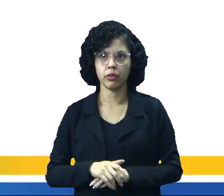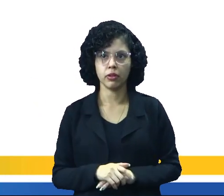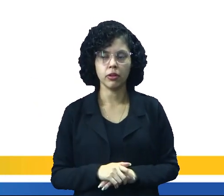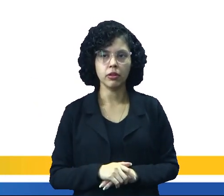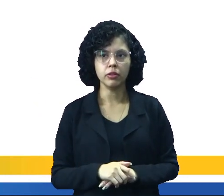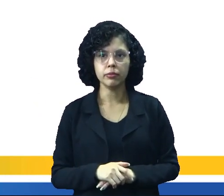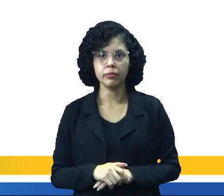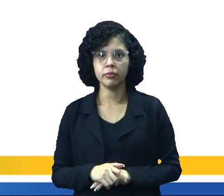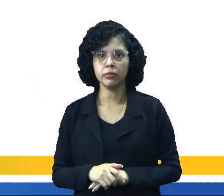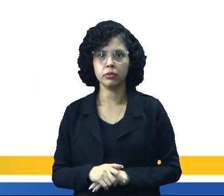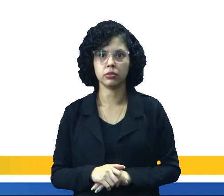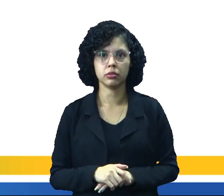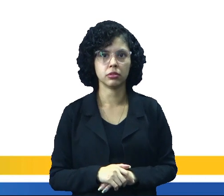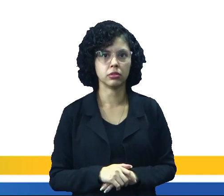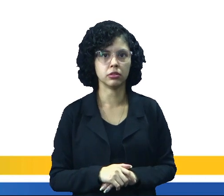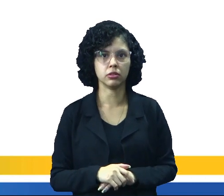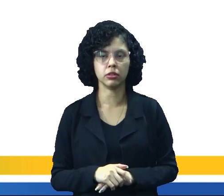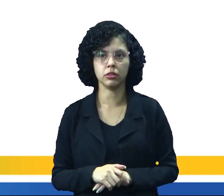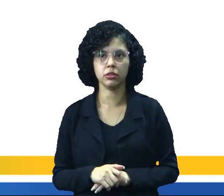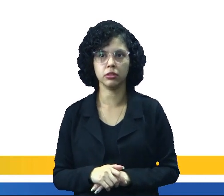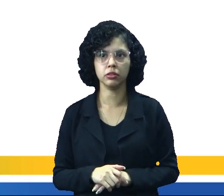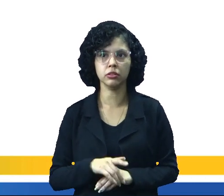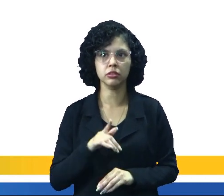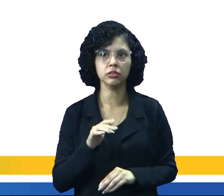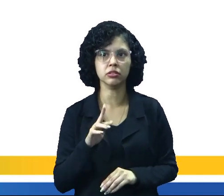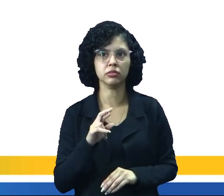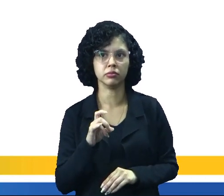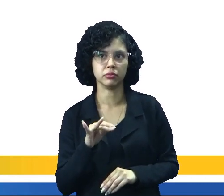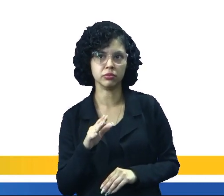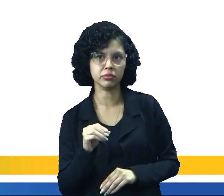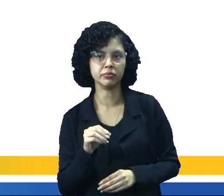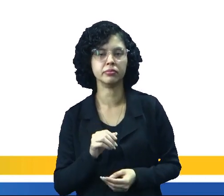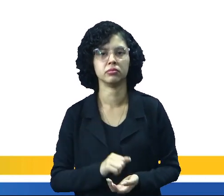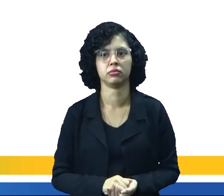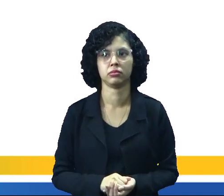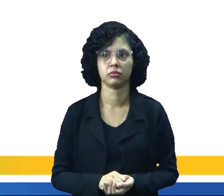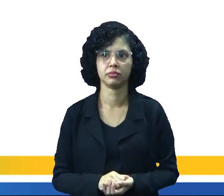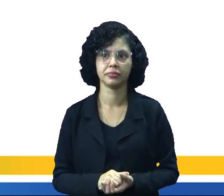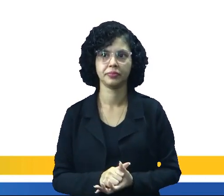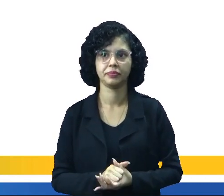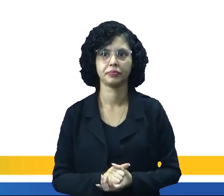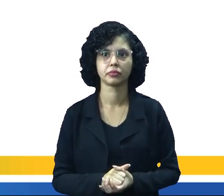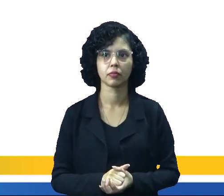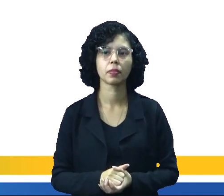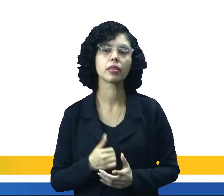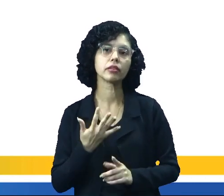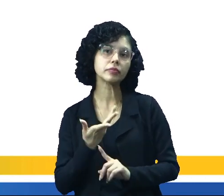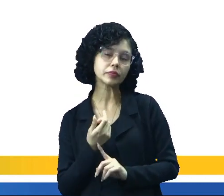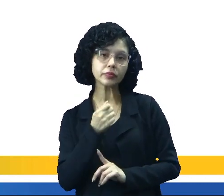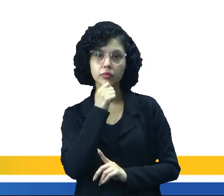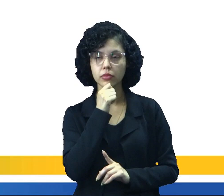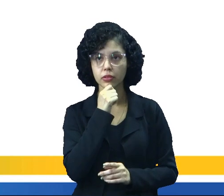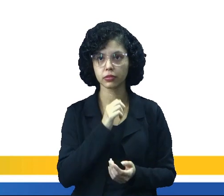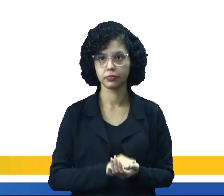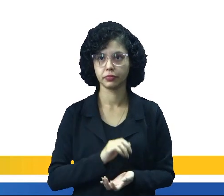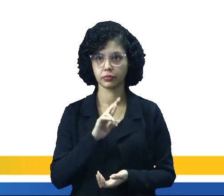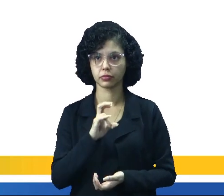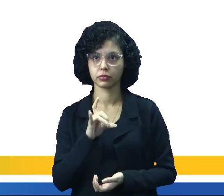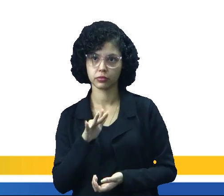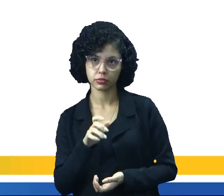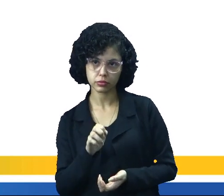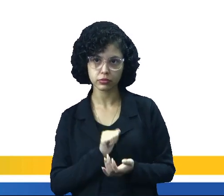na arte, no geometrismo, né, da arte abstrata, nós temos a racionalidade, tá?